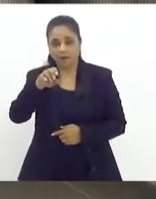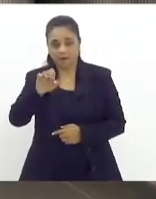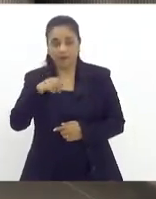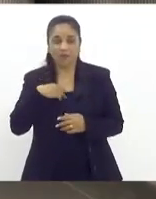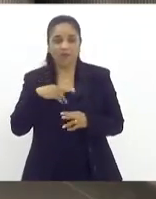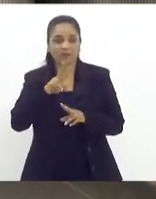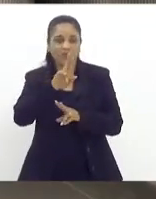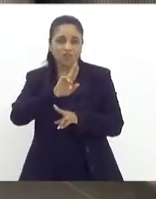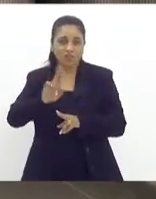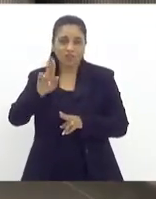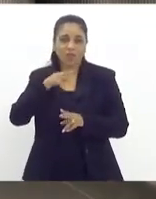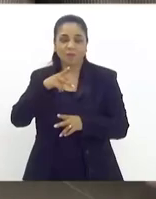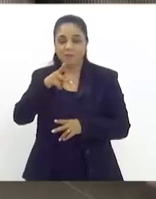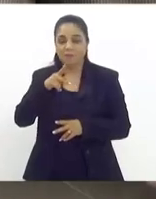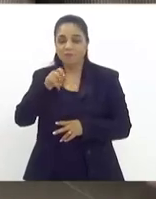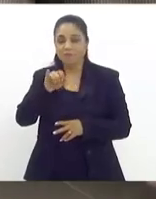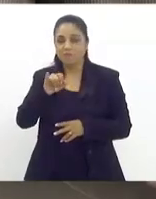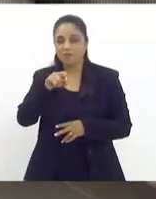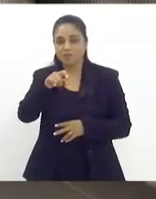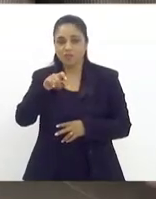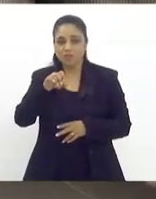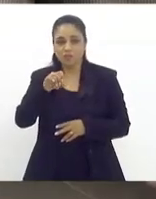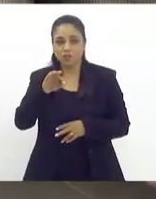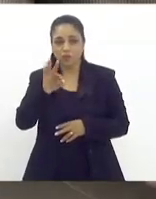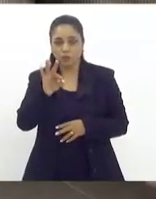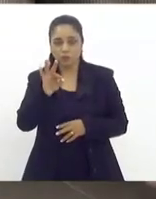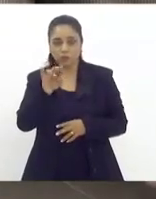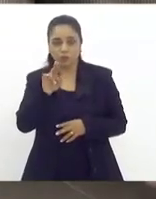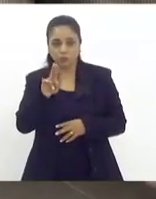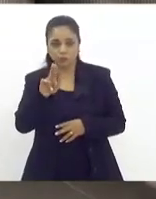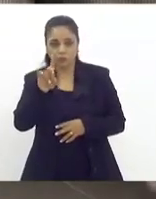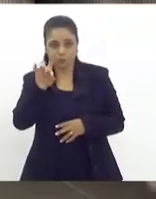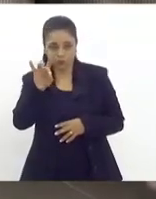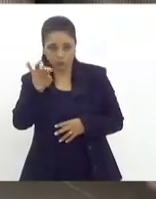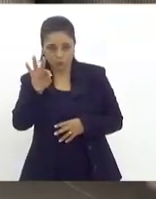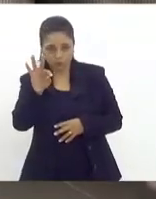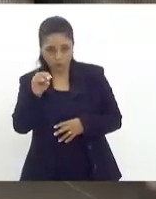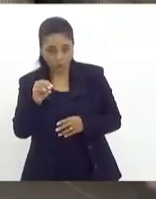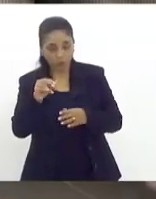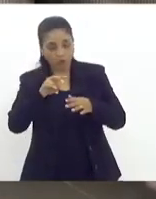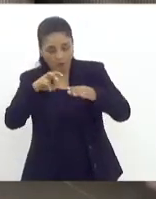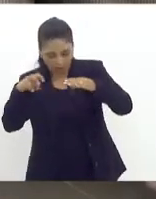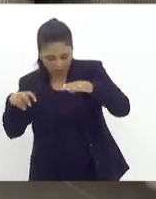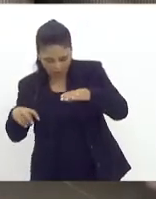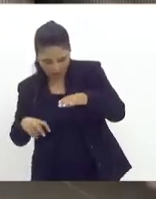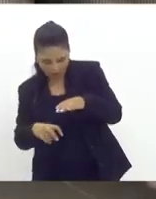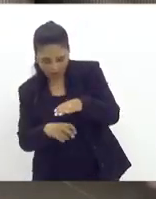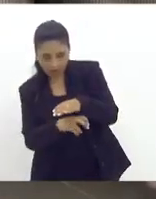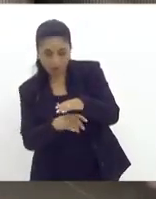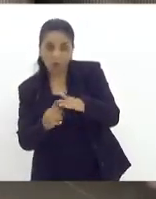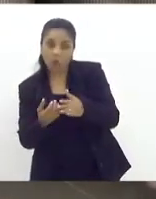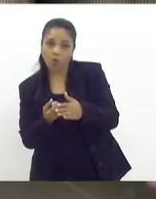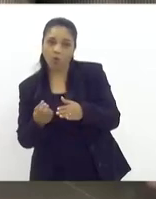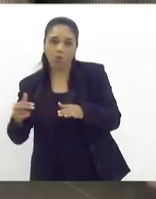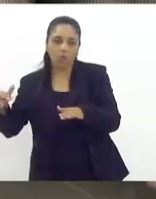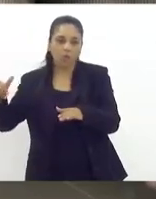comum era bichoduto, mas depois virou zoopassagem. É, e elas podem ser subterrâneas ou aéreas também,